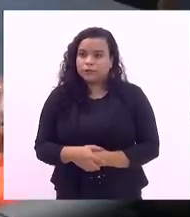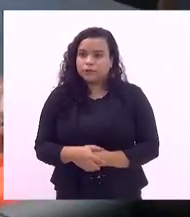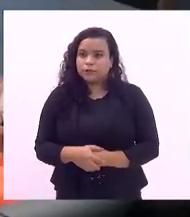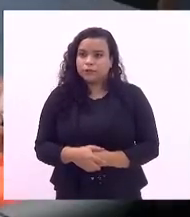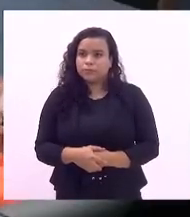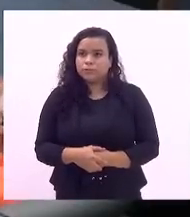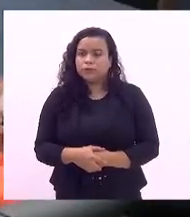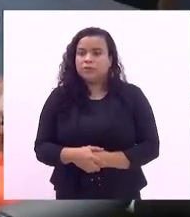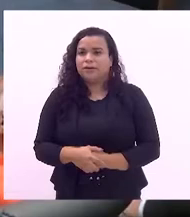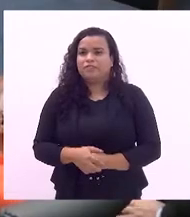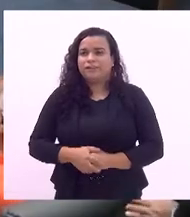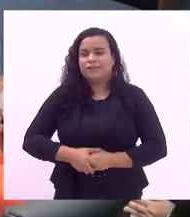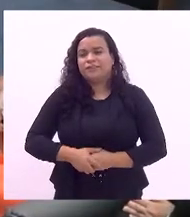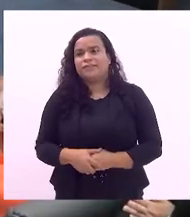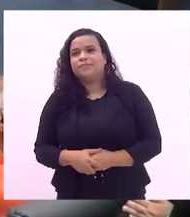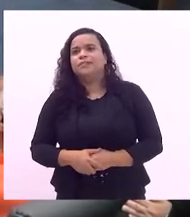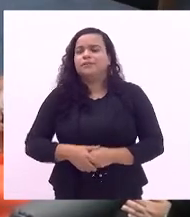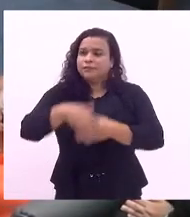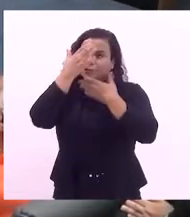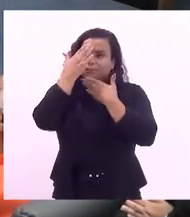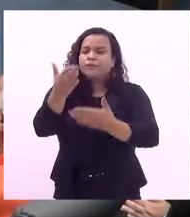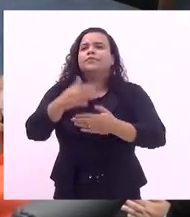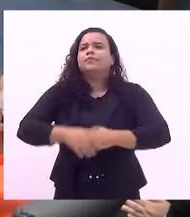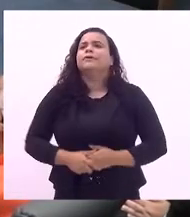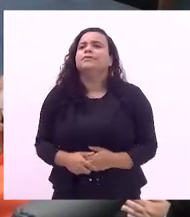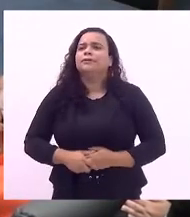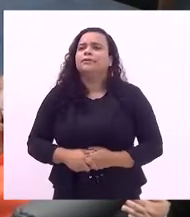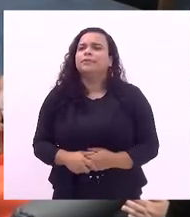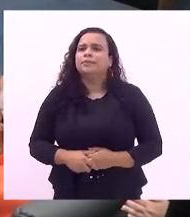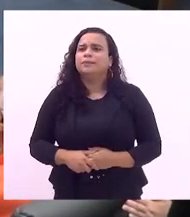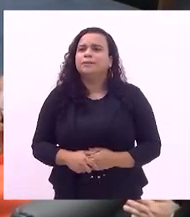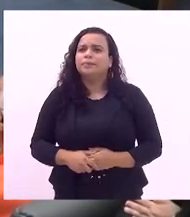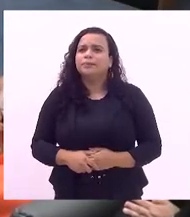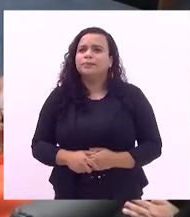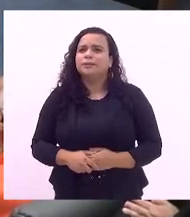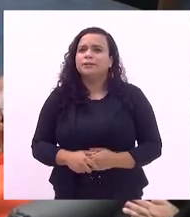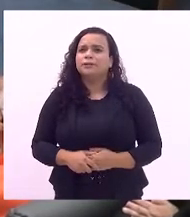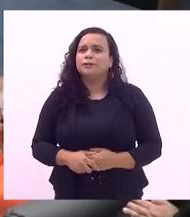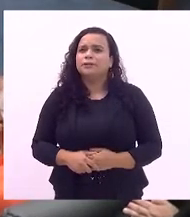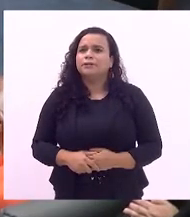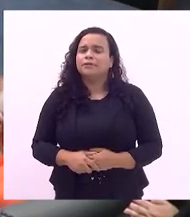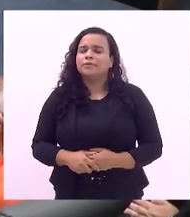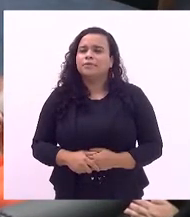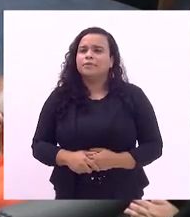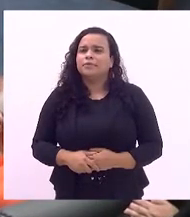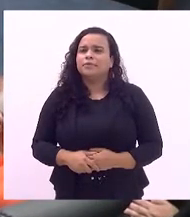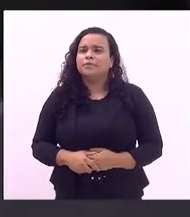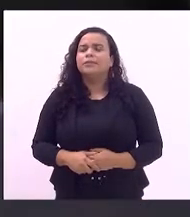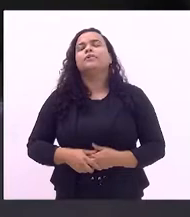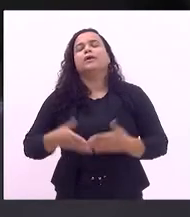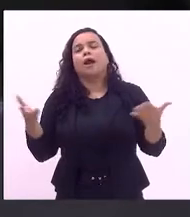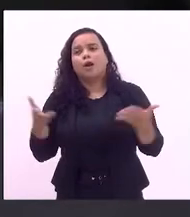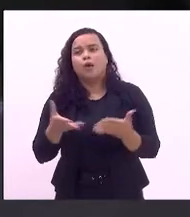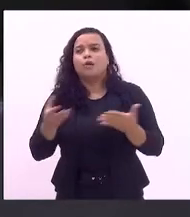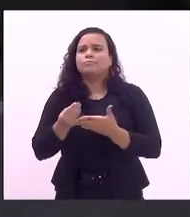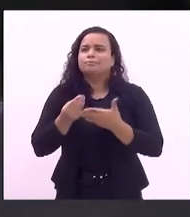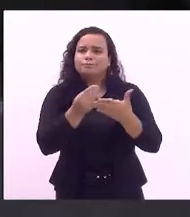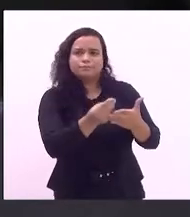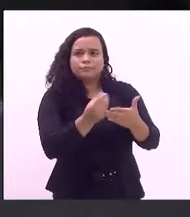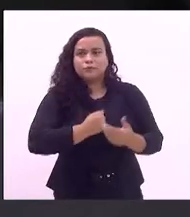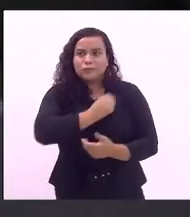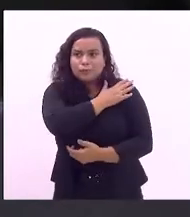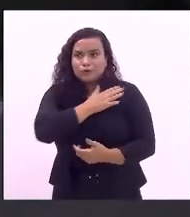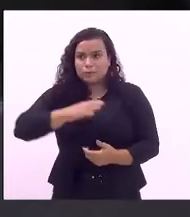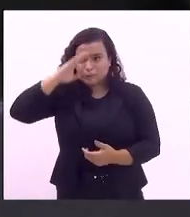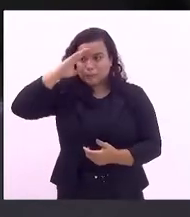bom Obrigada tenente-coronel e padre e o passo a palavra agora para o Coronel